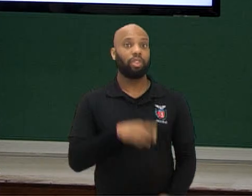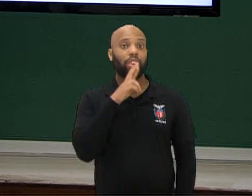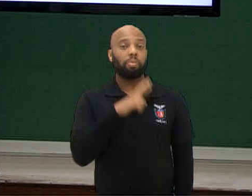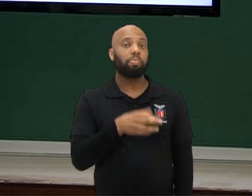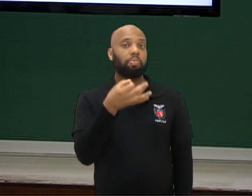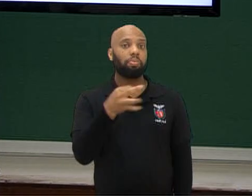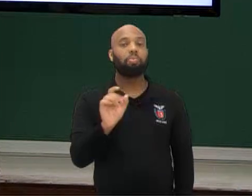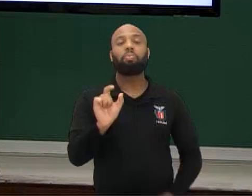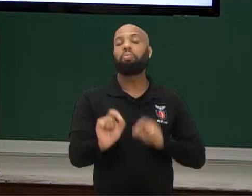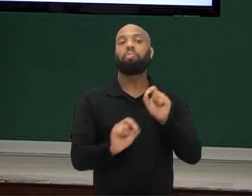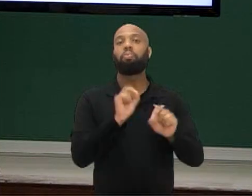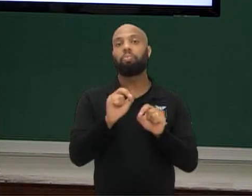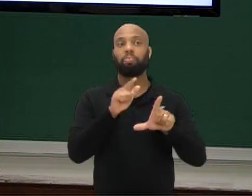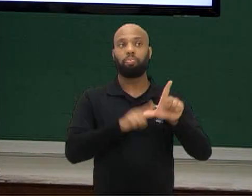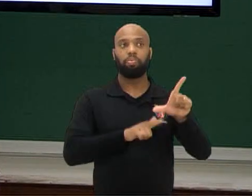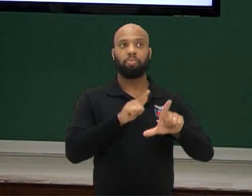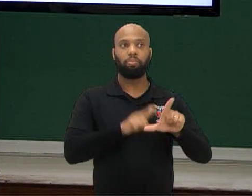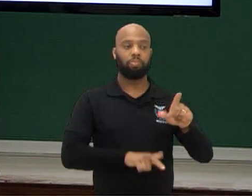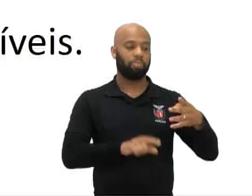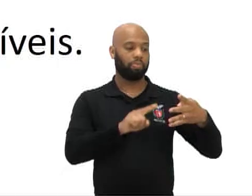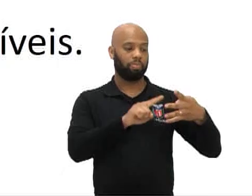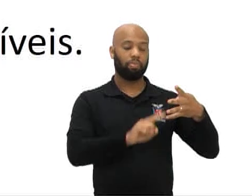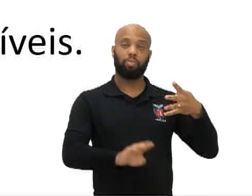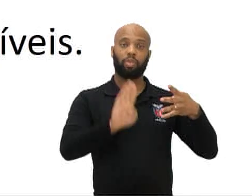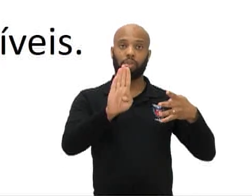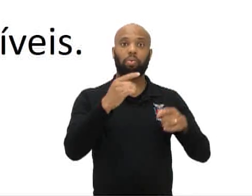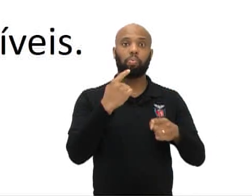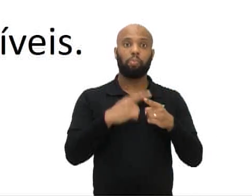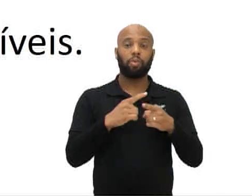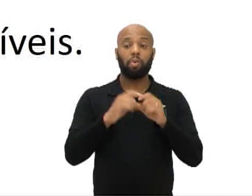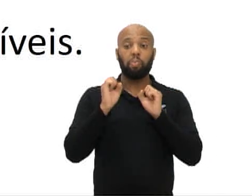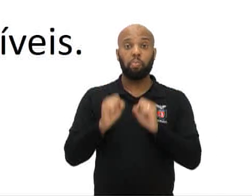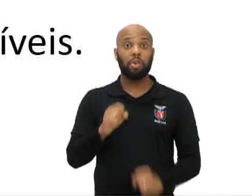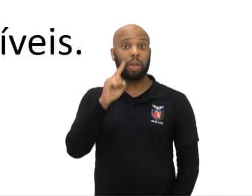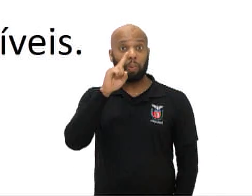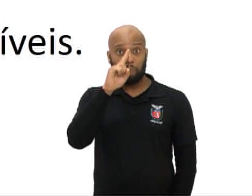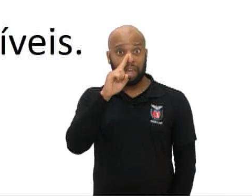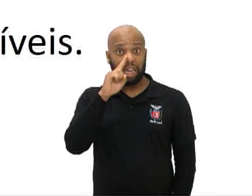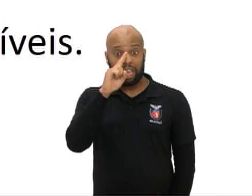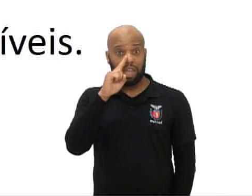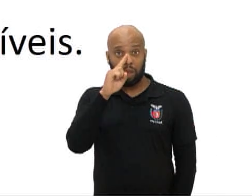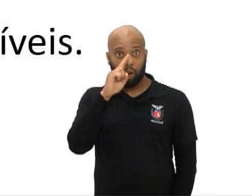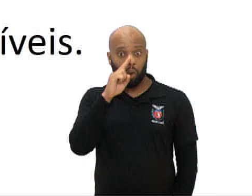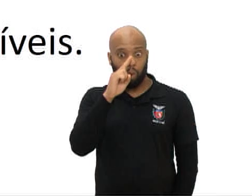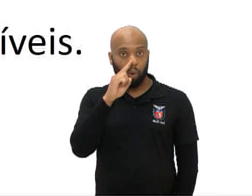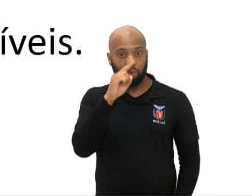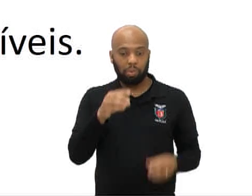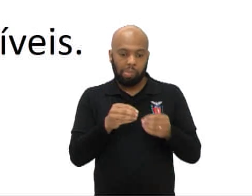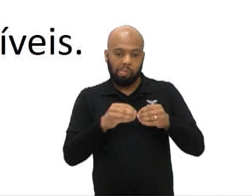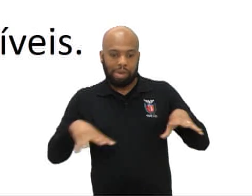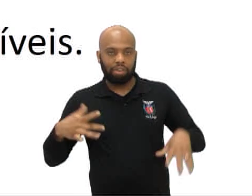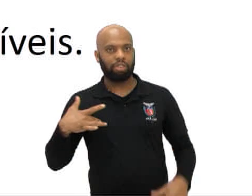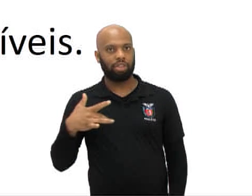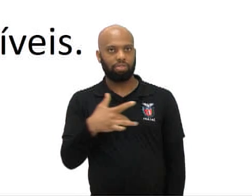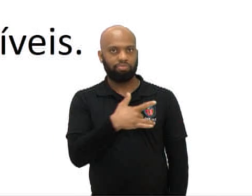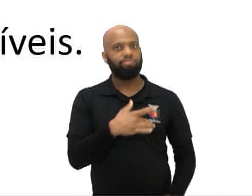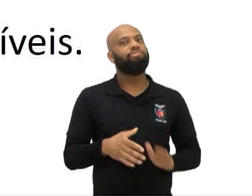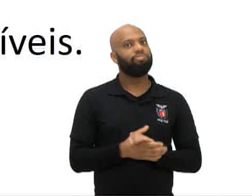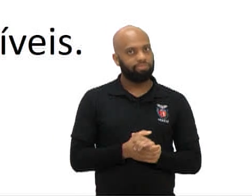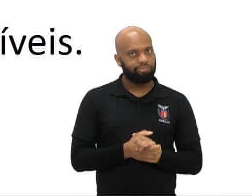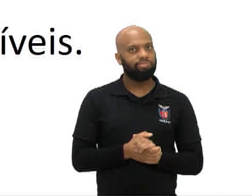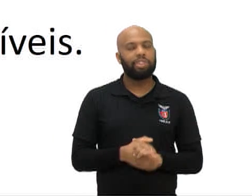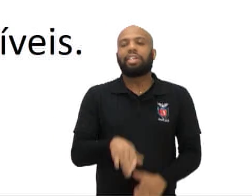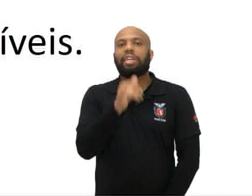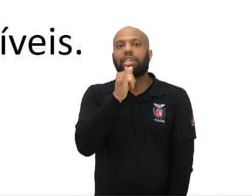Resposta correta, pessoal, letra B. Por que pode ser um cogumelo tóxico, pessoal? Já pensou? Você está lá no